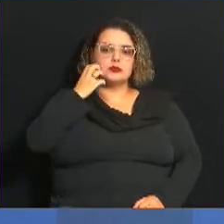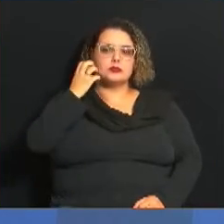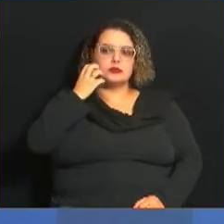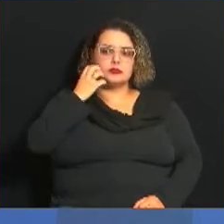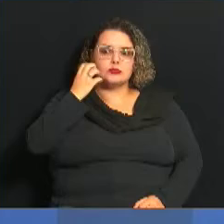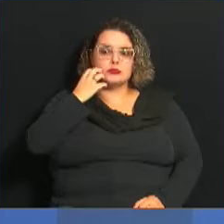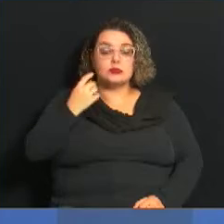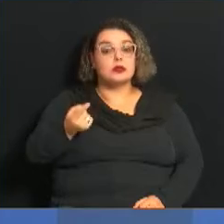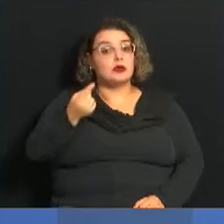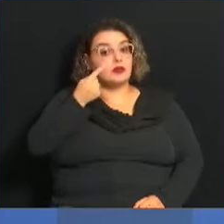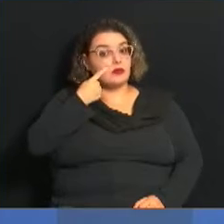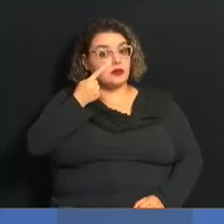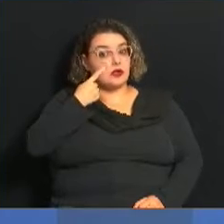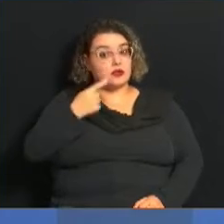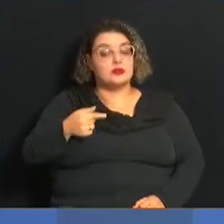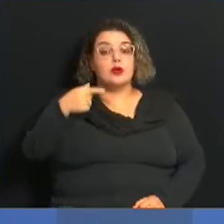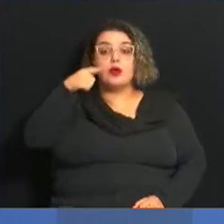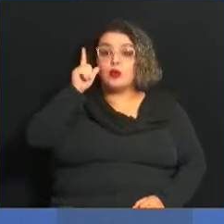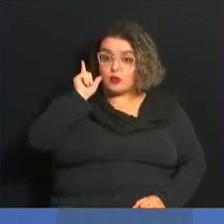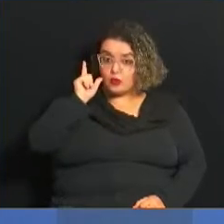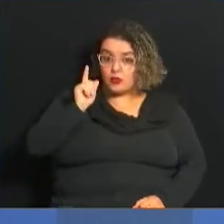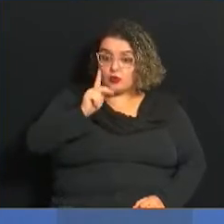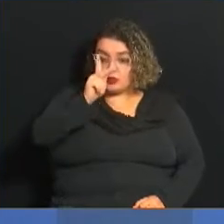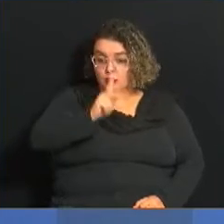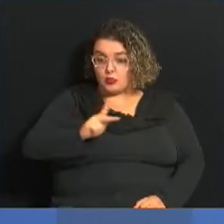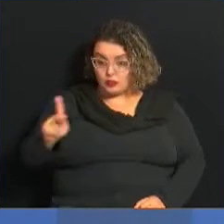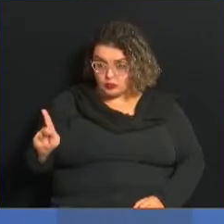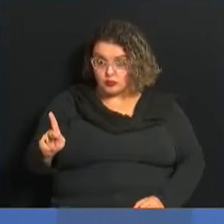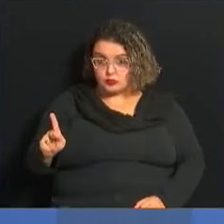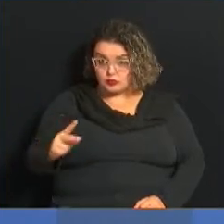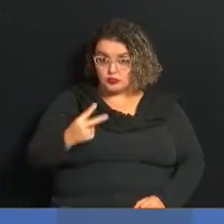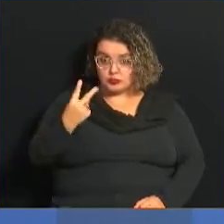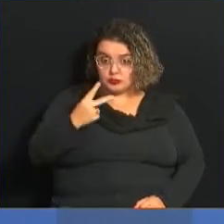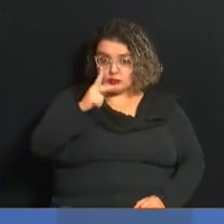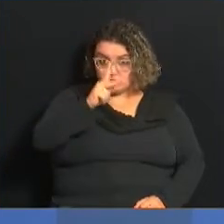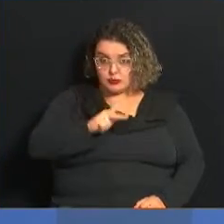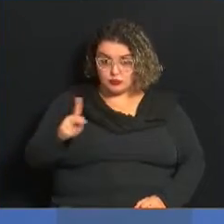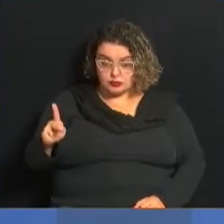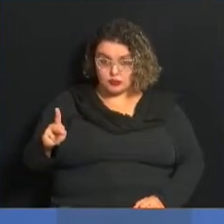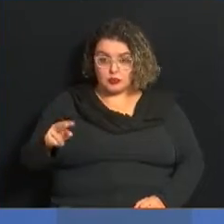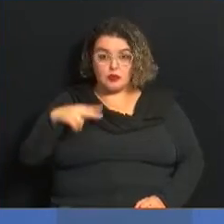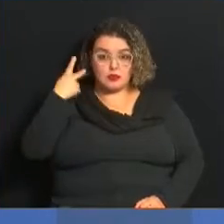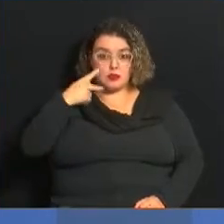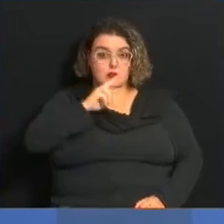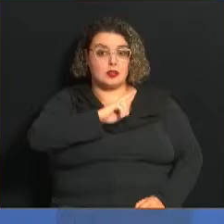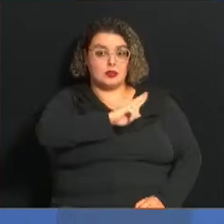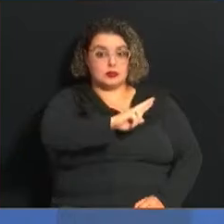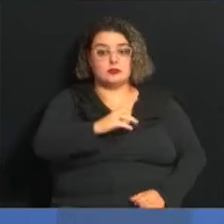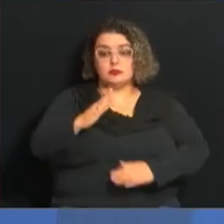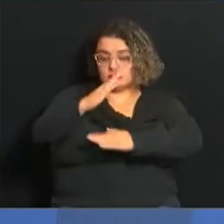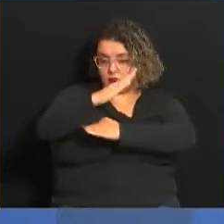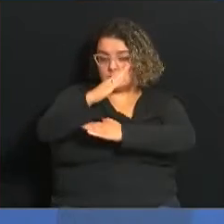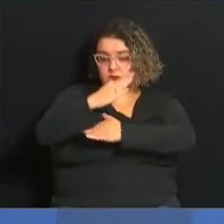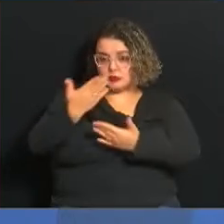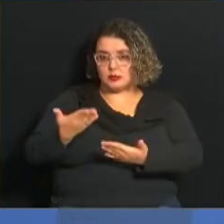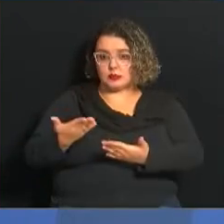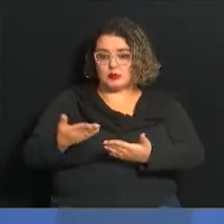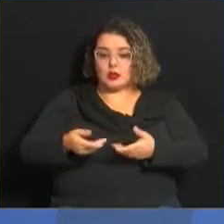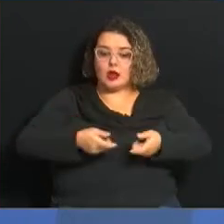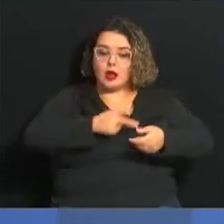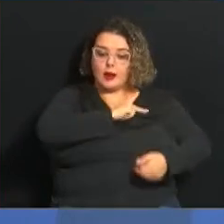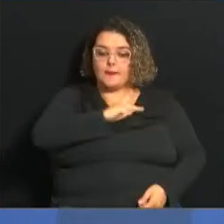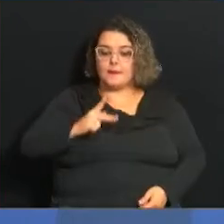olha só, ontem o segundo vice-presidente da Câmara, o vereador Luiz Rossini, foi quem presidiu os trabalhos da